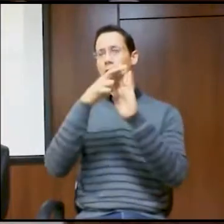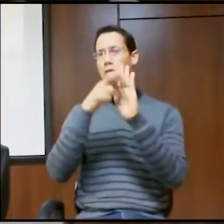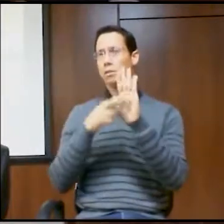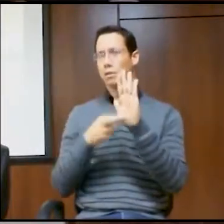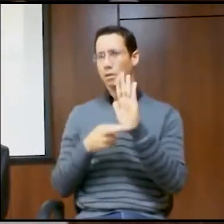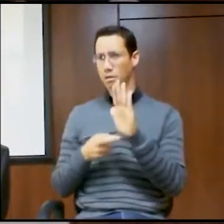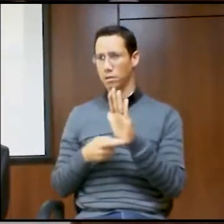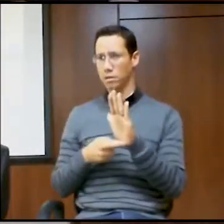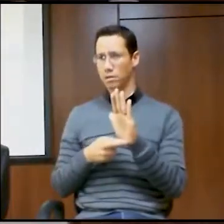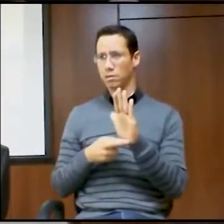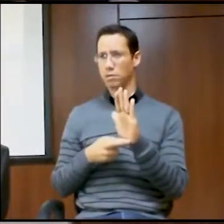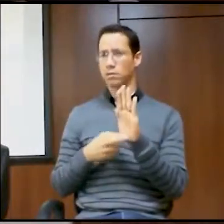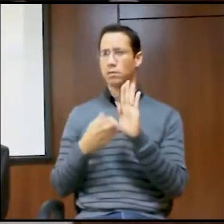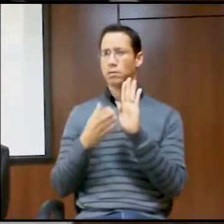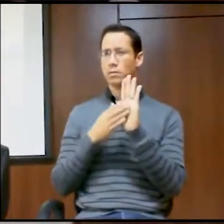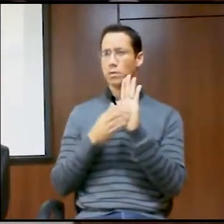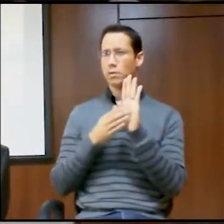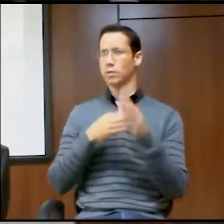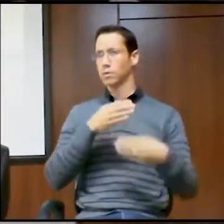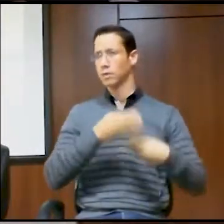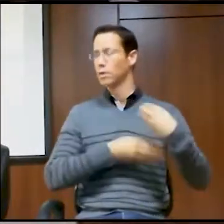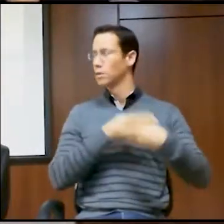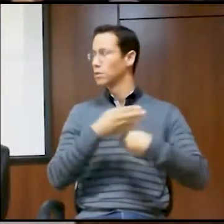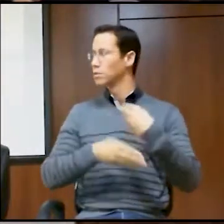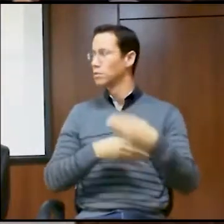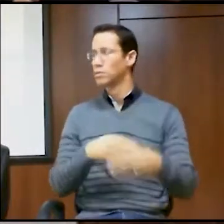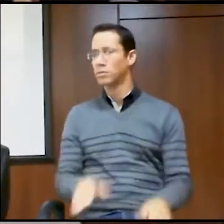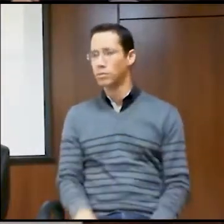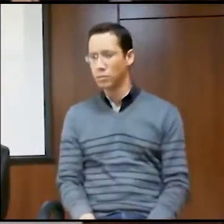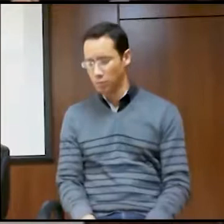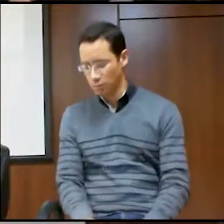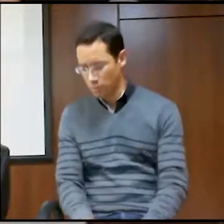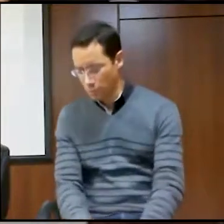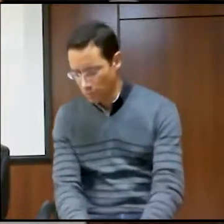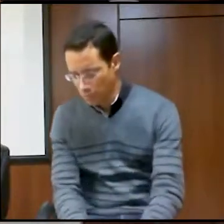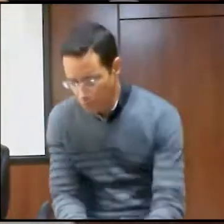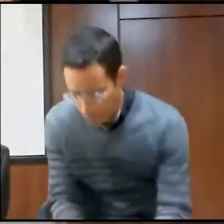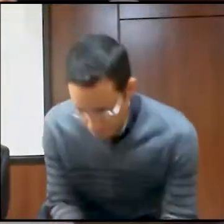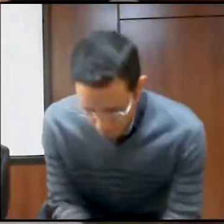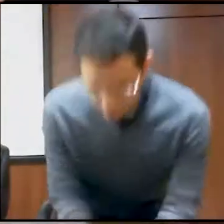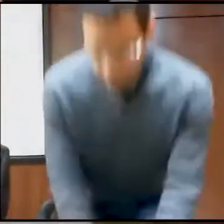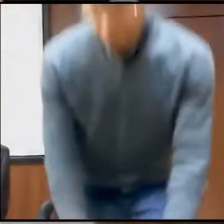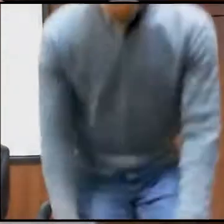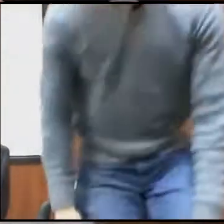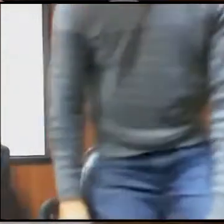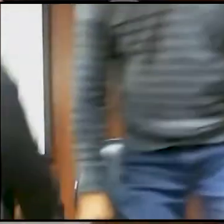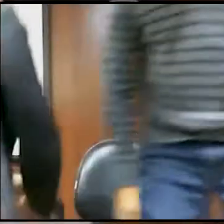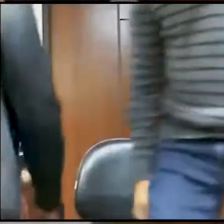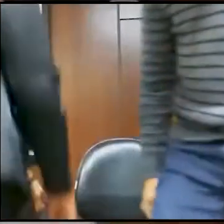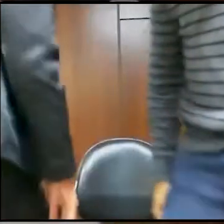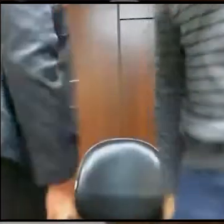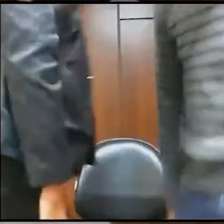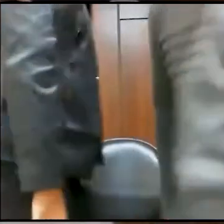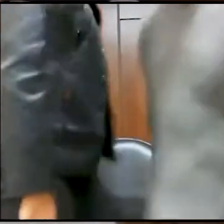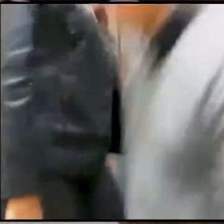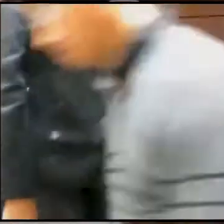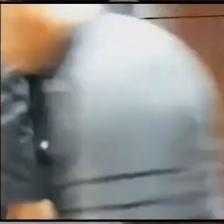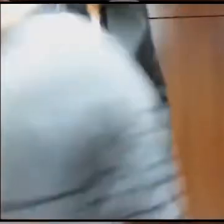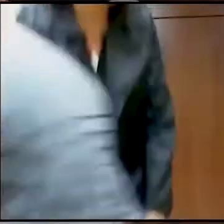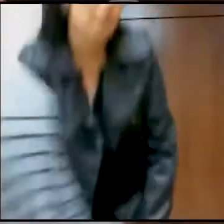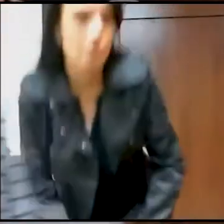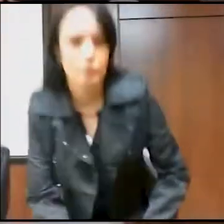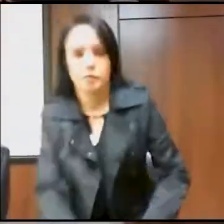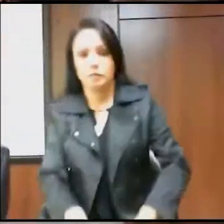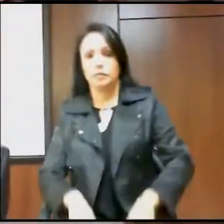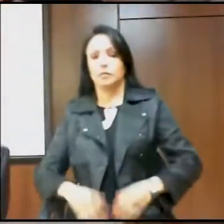né, dos processos, né, de produção habitacional através dos processos de cooperativas, mas